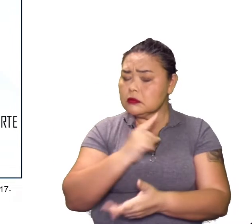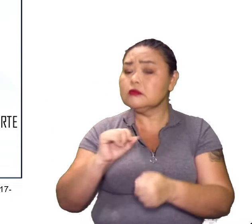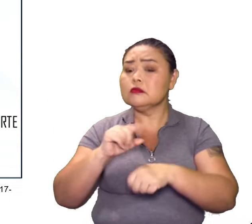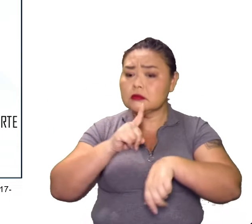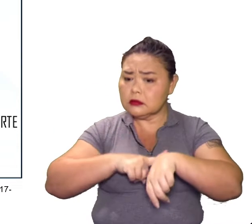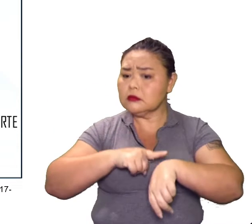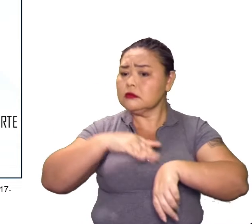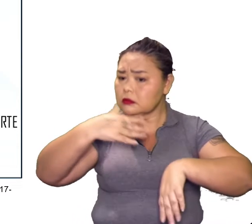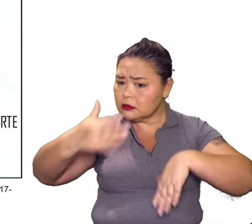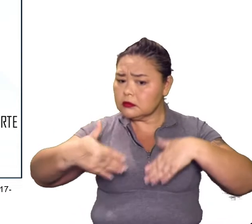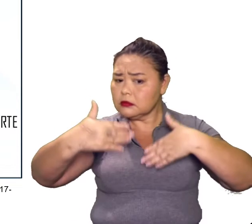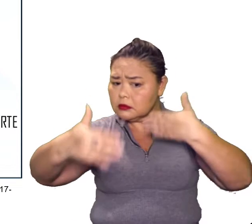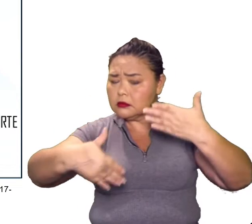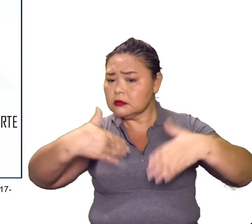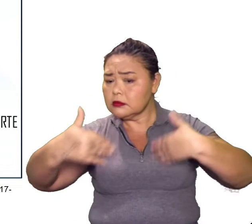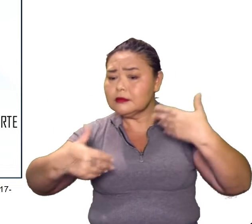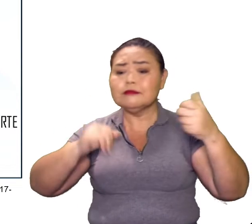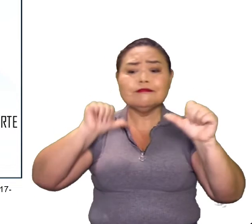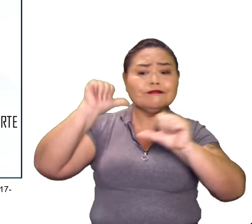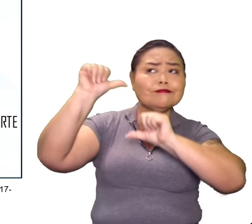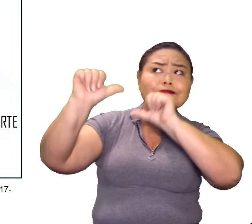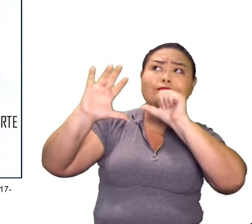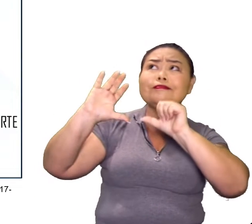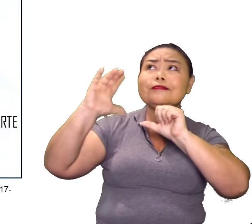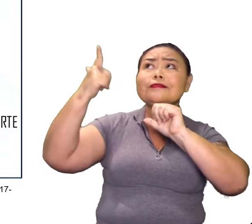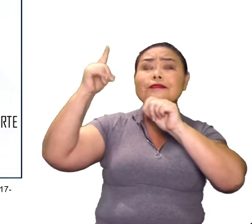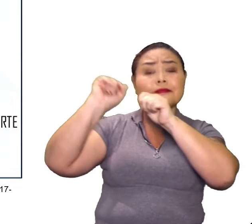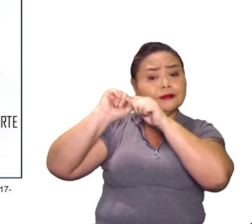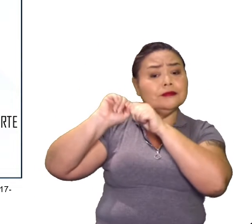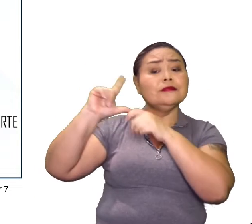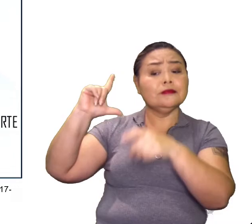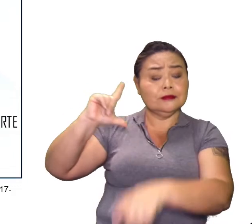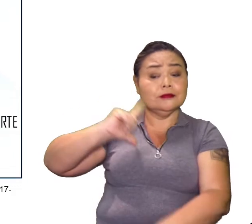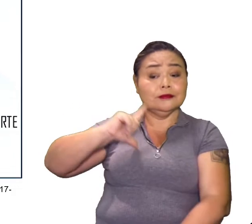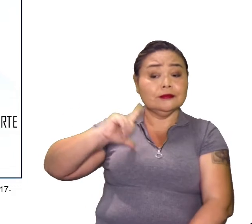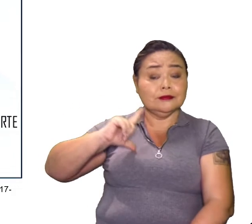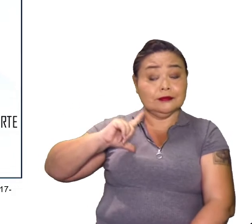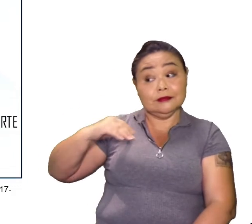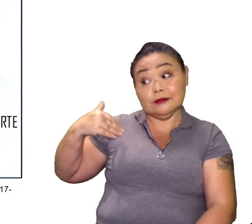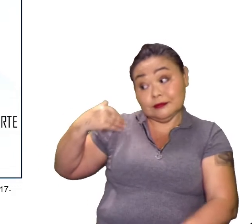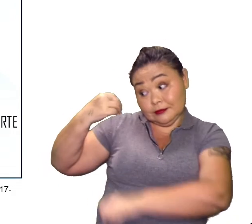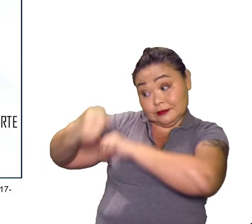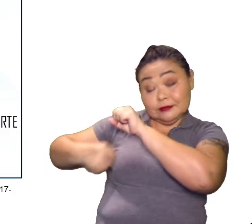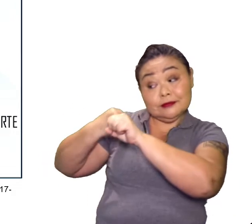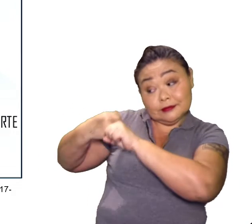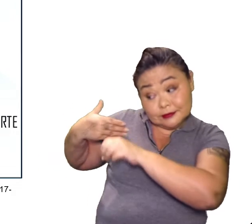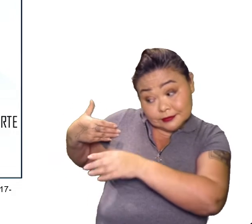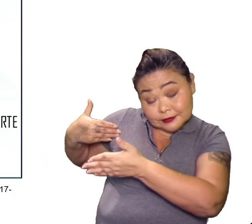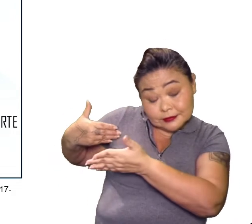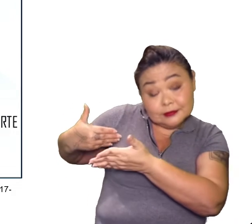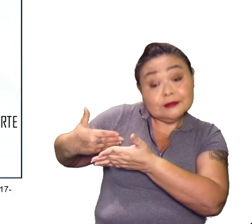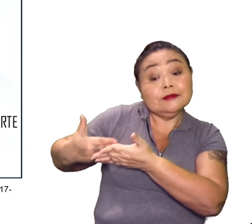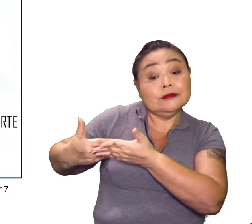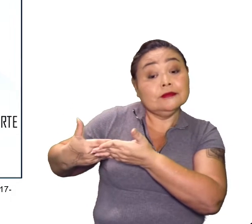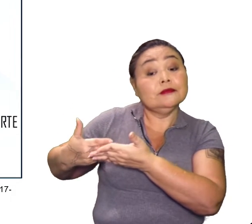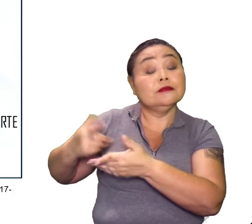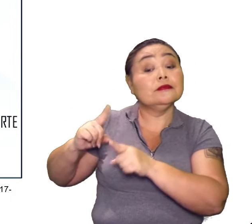isso. Realmente, tem muito tempo devido às mudanças climáticas que nós temos aí nos últimos anos.